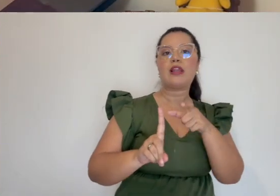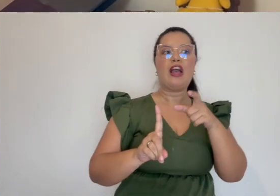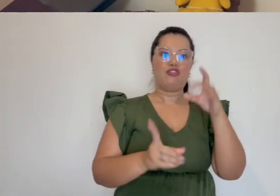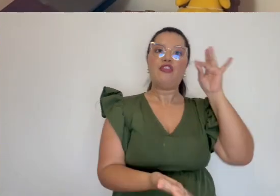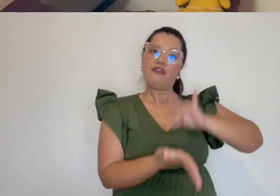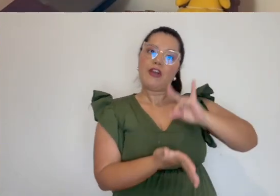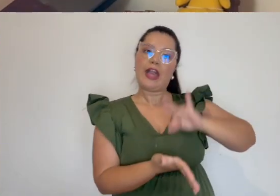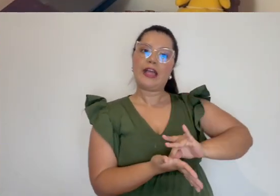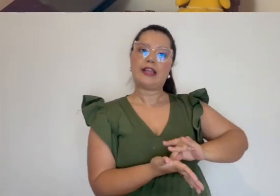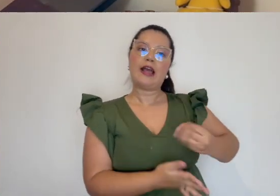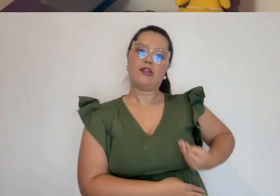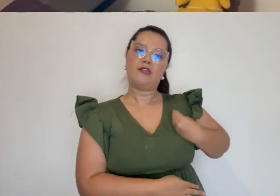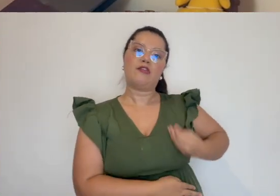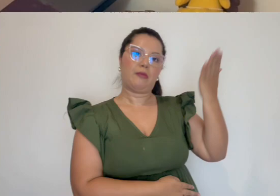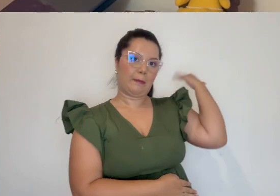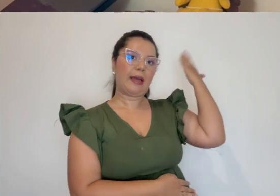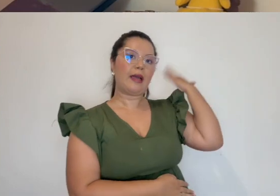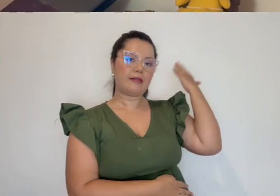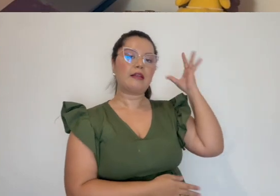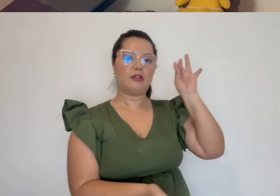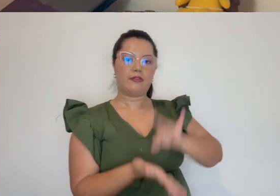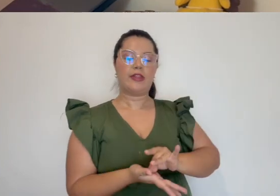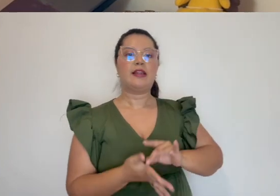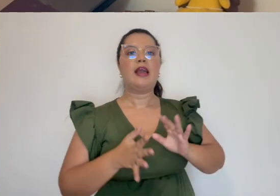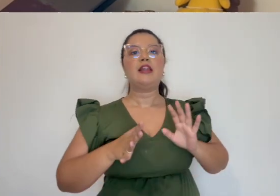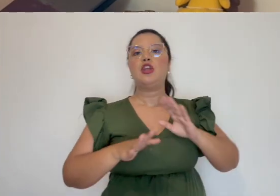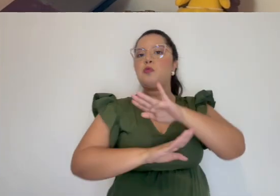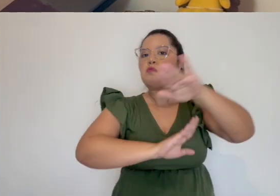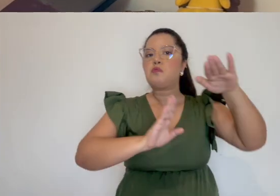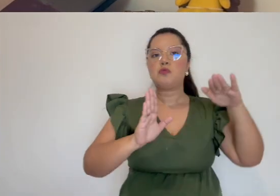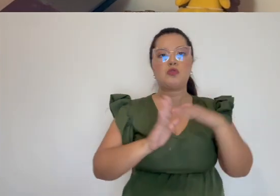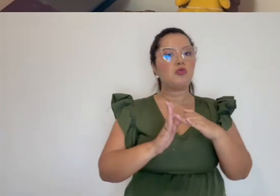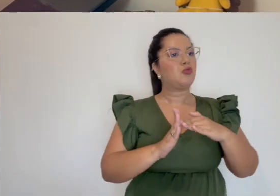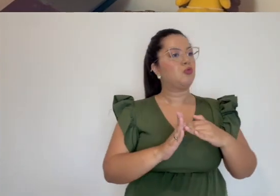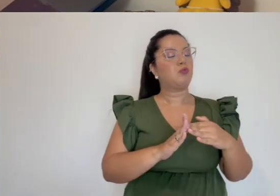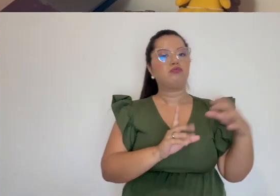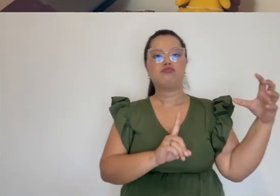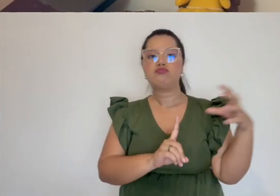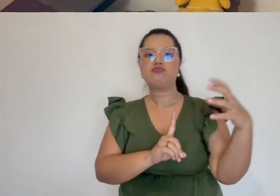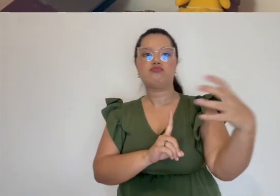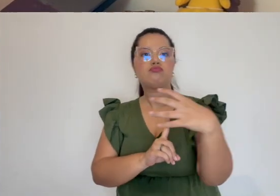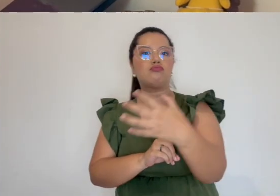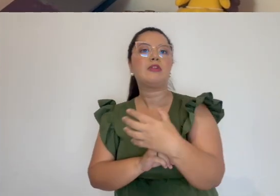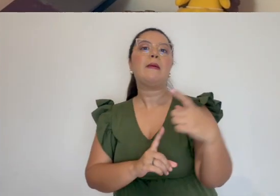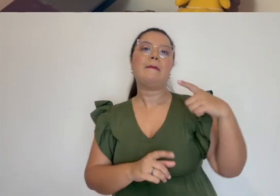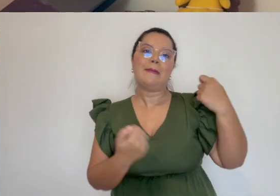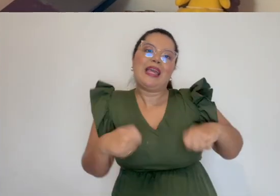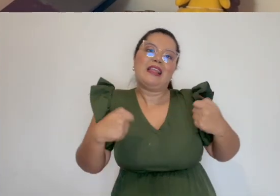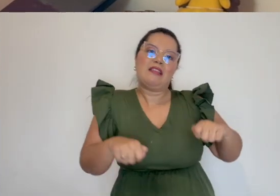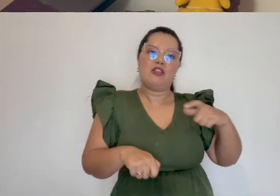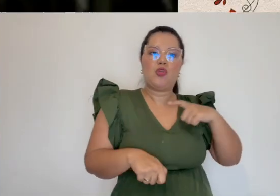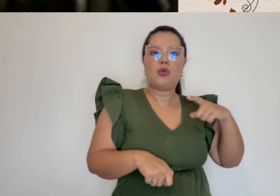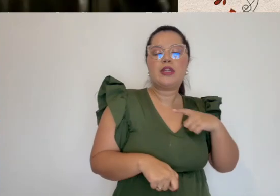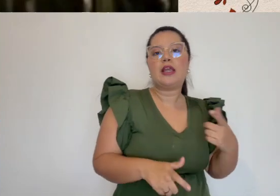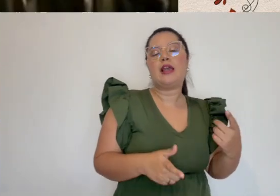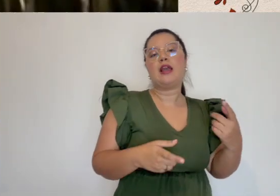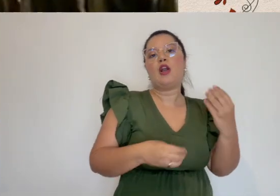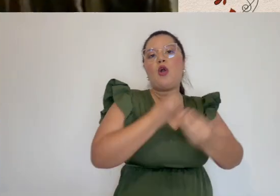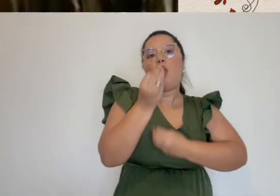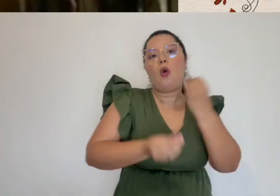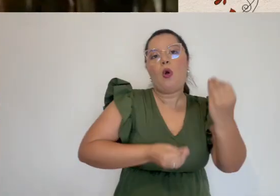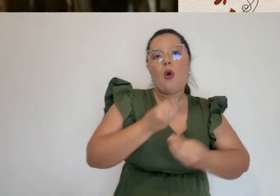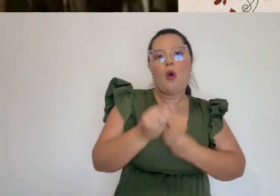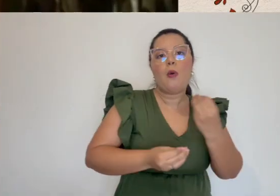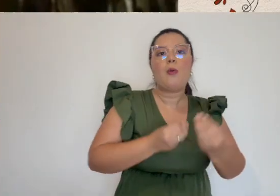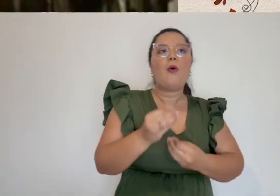que realmente existiu, né, na vida real, com todas as situações que essa personagem precisou passar, a maneira